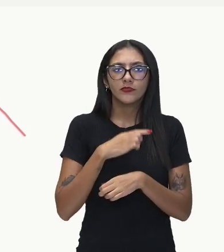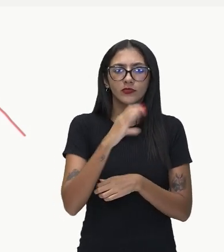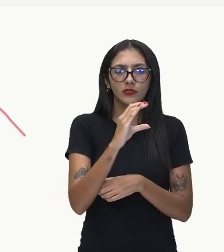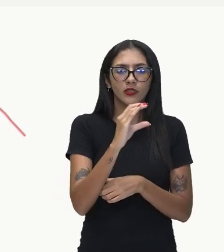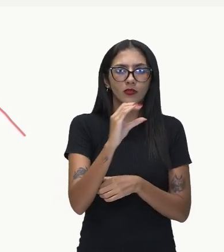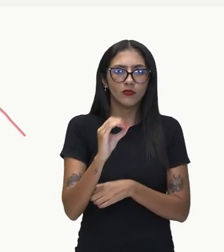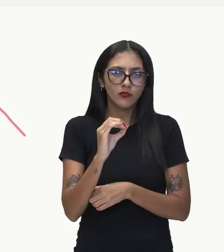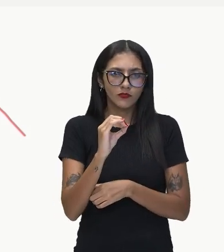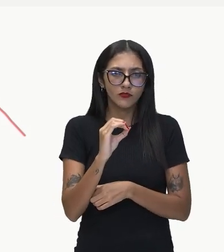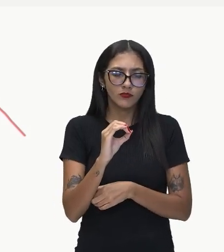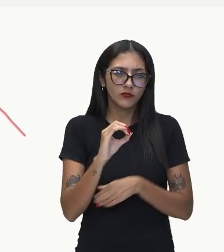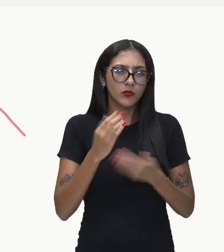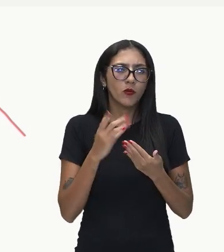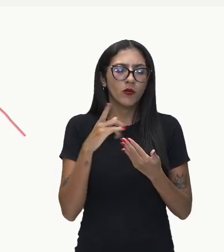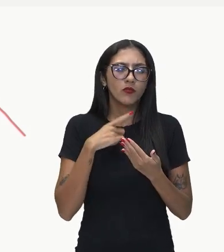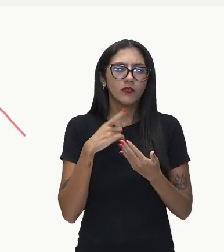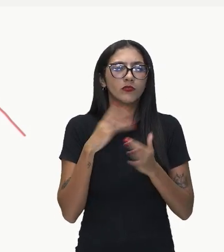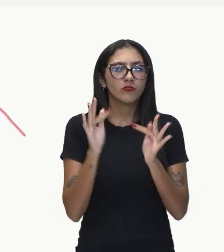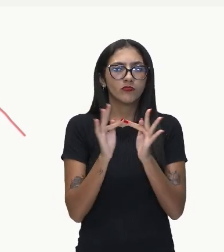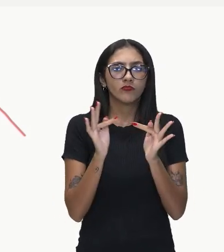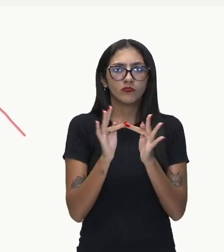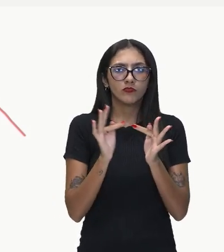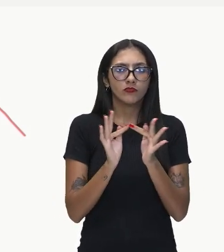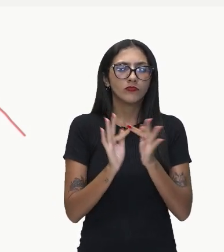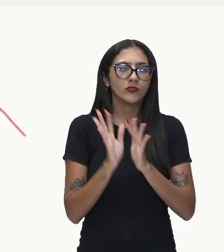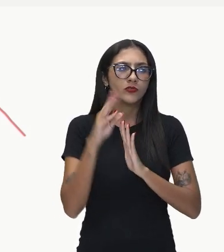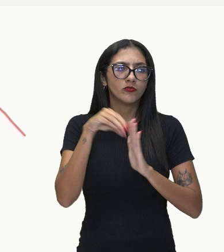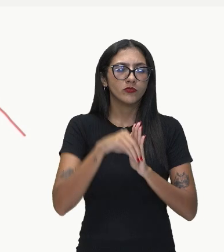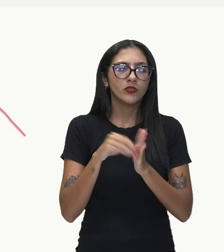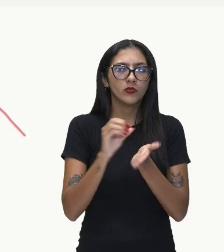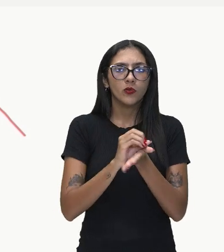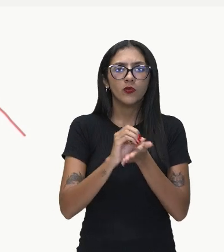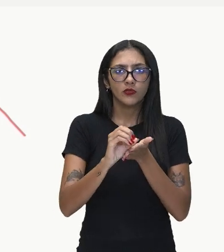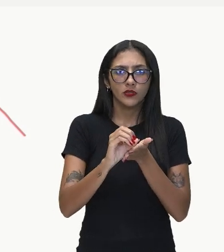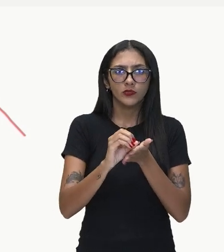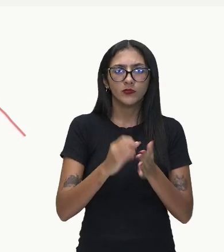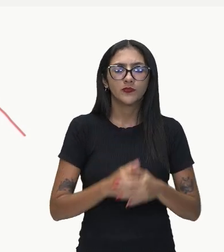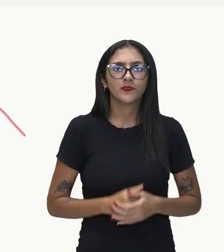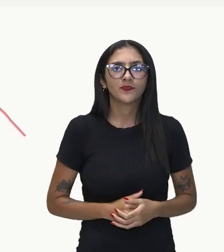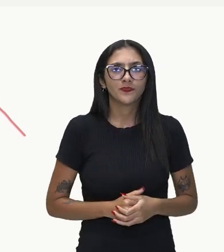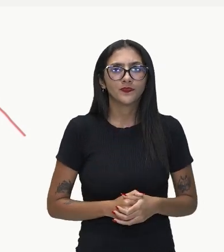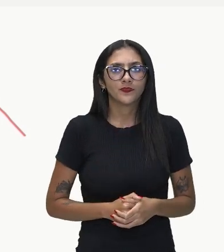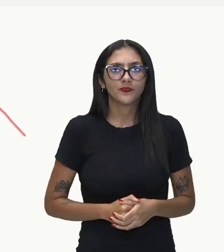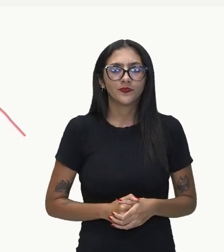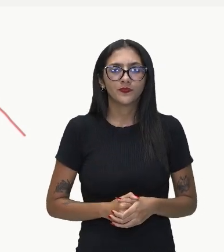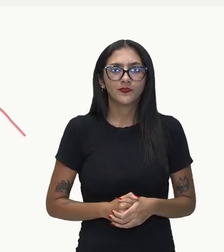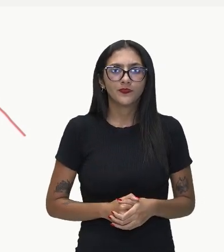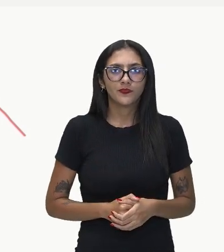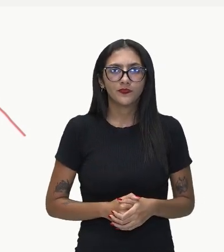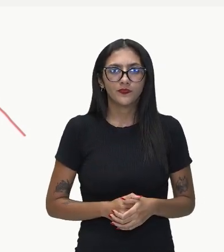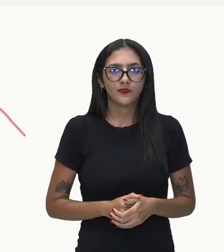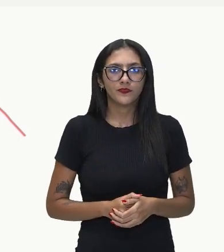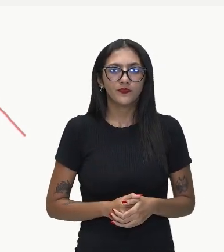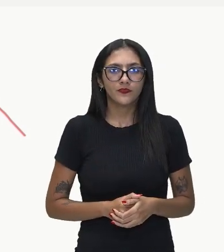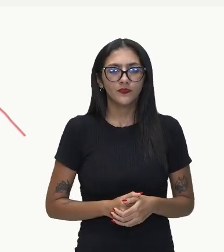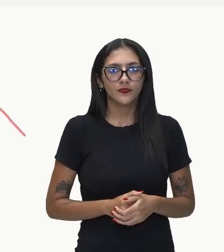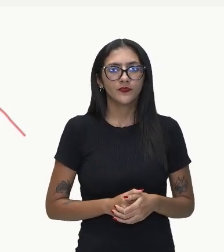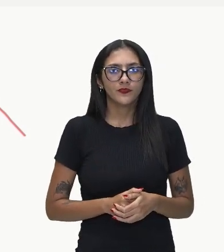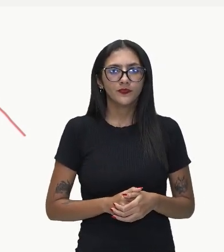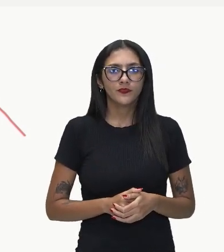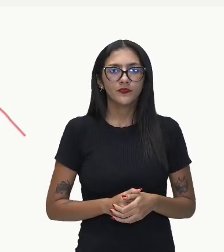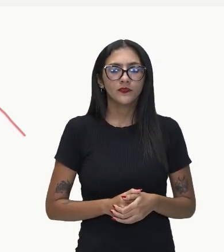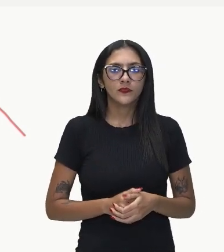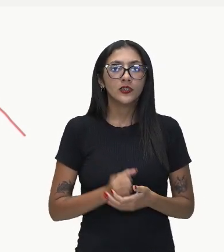grupo funcional que indica que o composto orgânico é uma cetona. Quando você